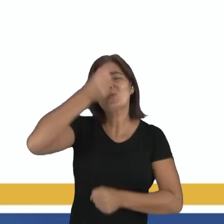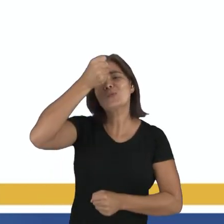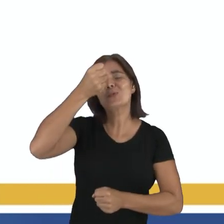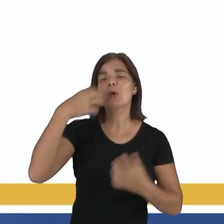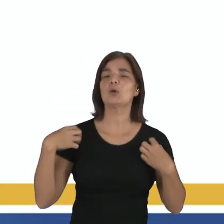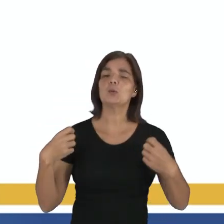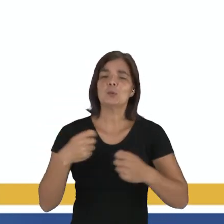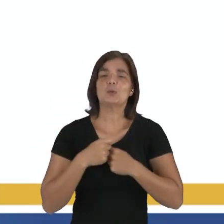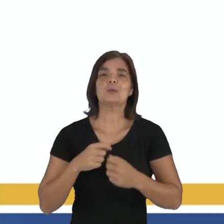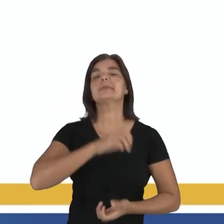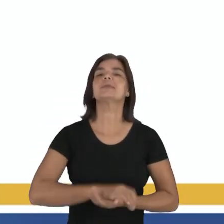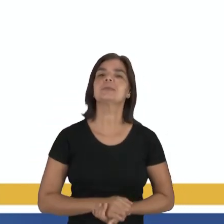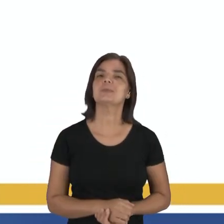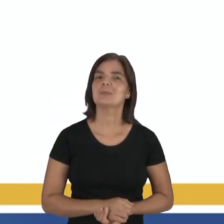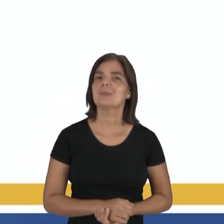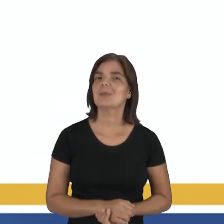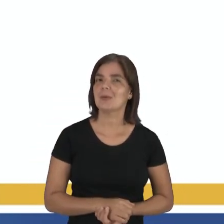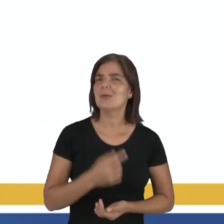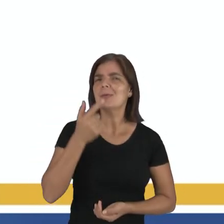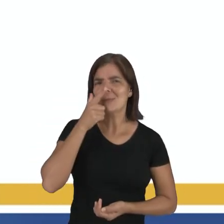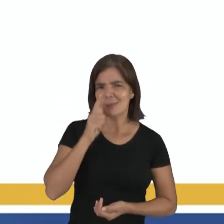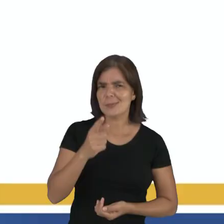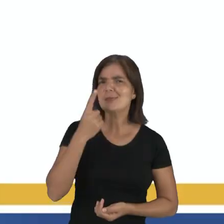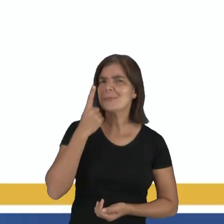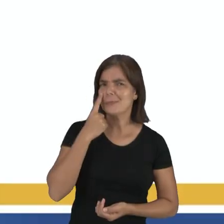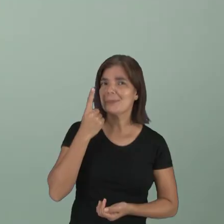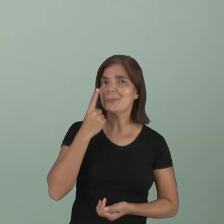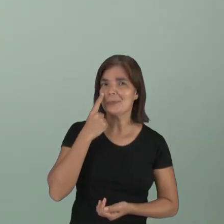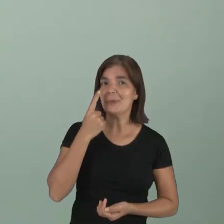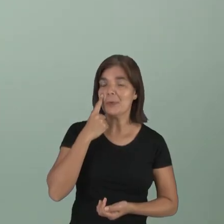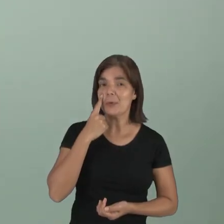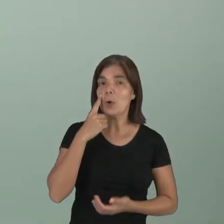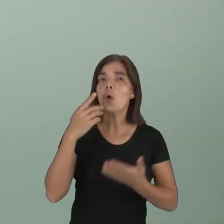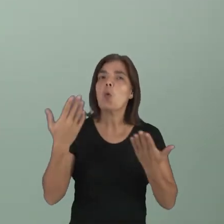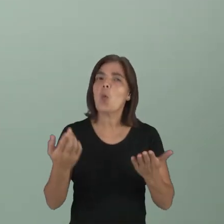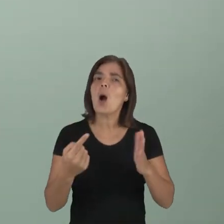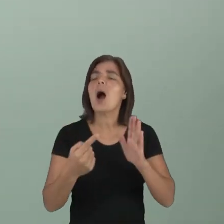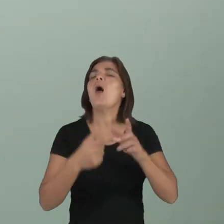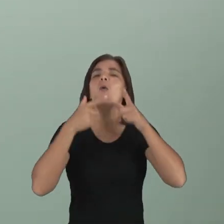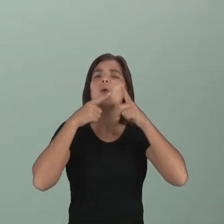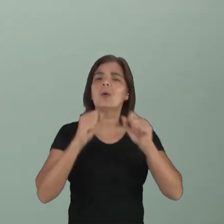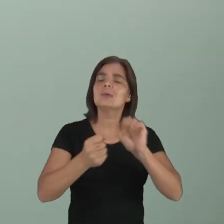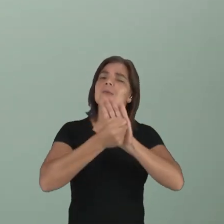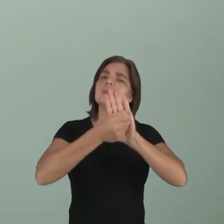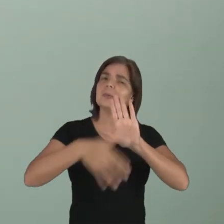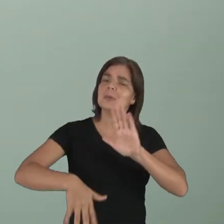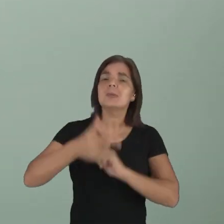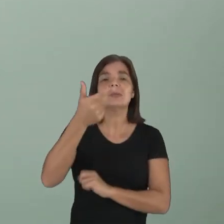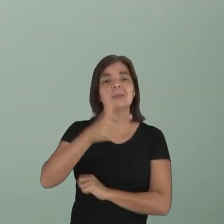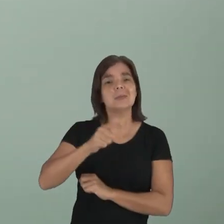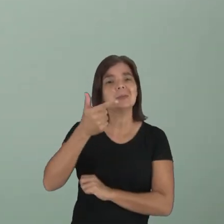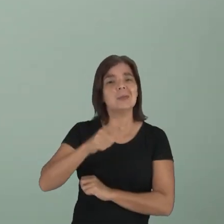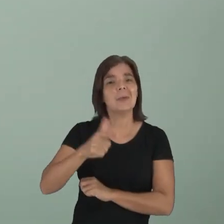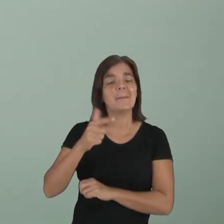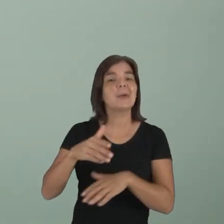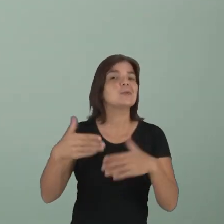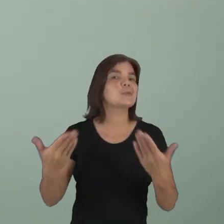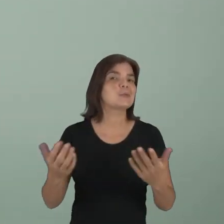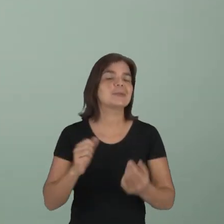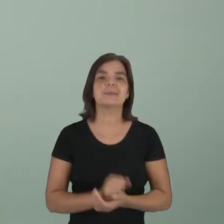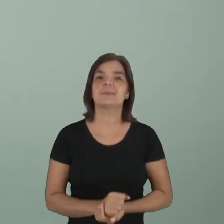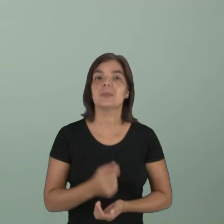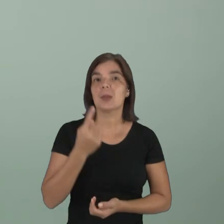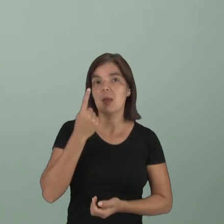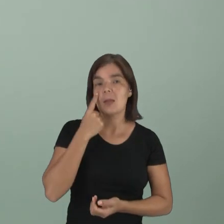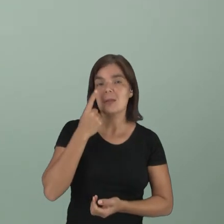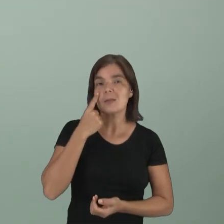guarda-chuva. Gente, conseguiram identificar a figura de linguagem que se repete nos quadrinhos das